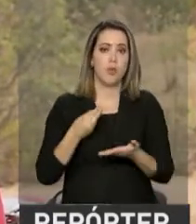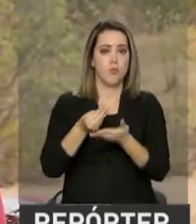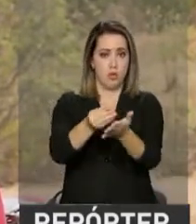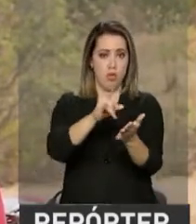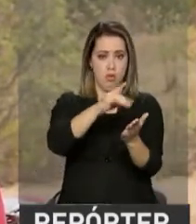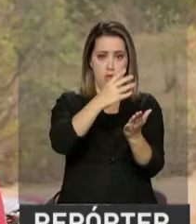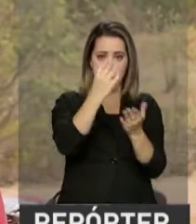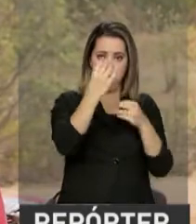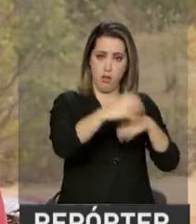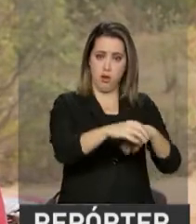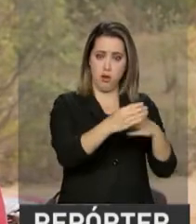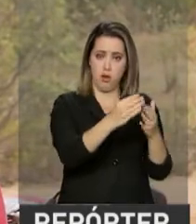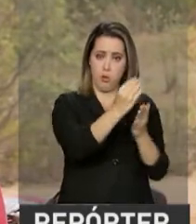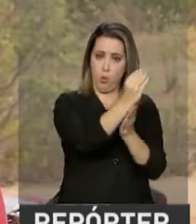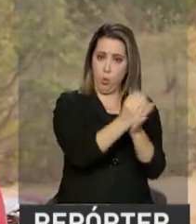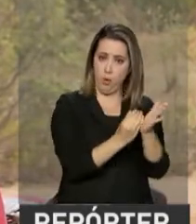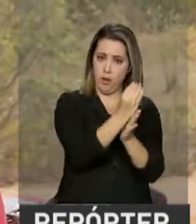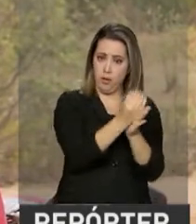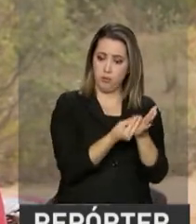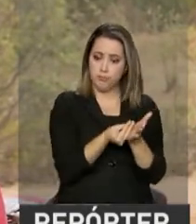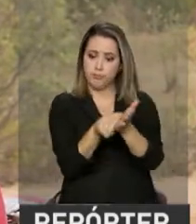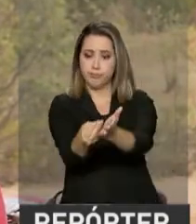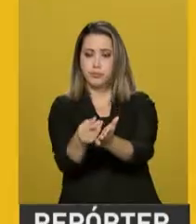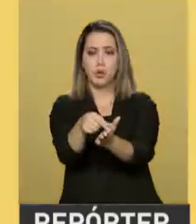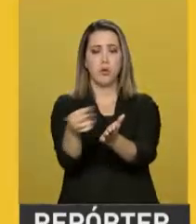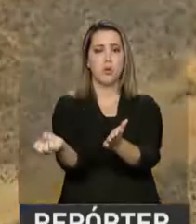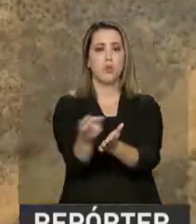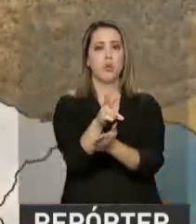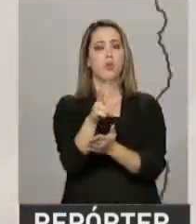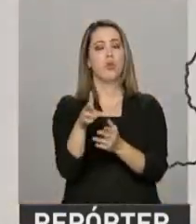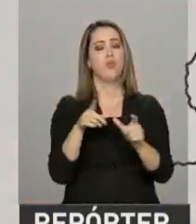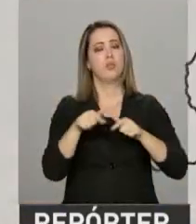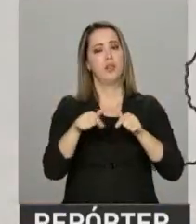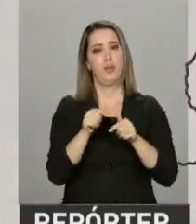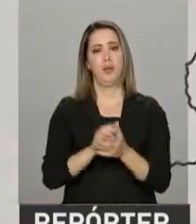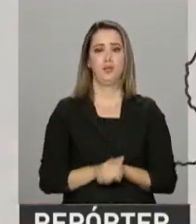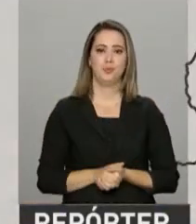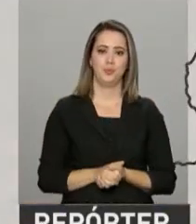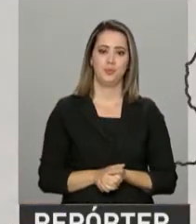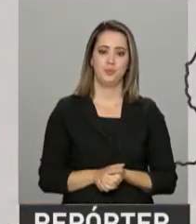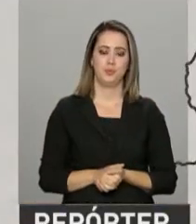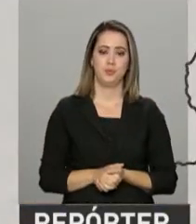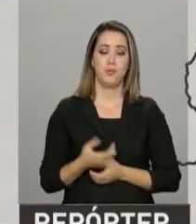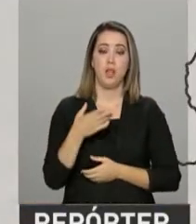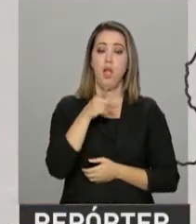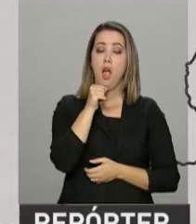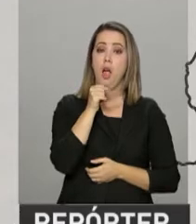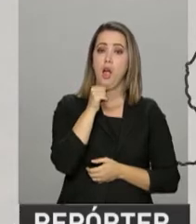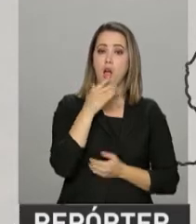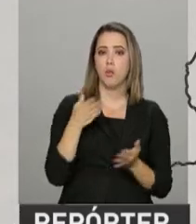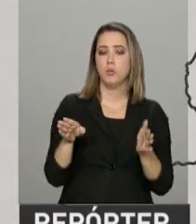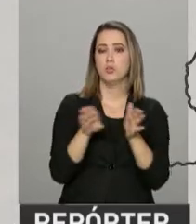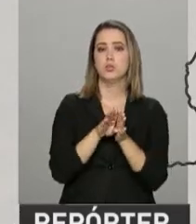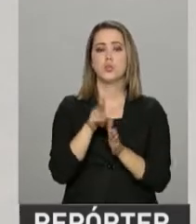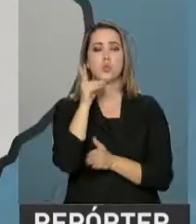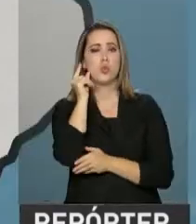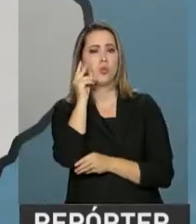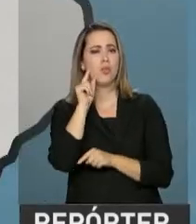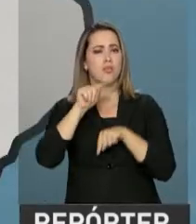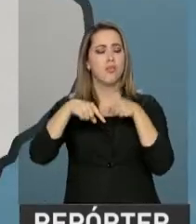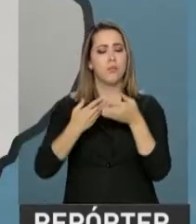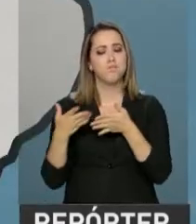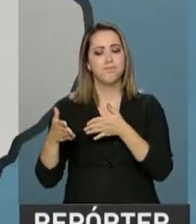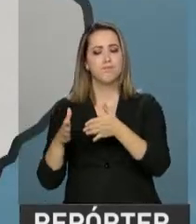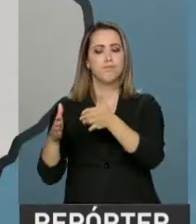currículo nas portarias da empresa para ver se consegue mais uma vaga. A água do São Francisco vai chegar ao Ceará após percorrer o oeste